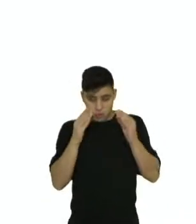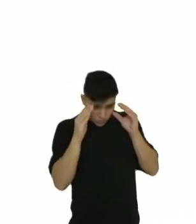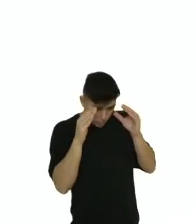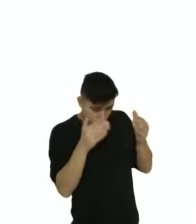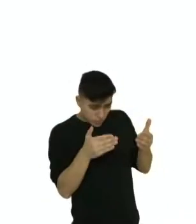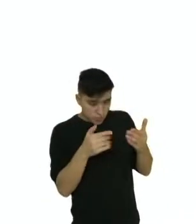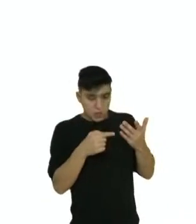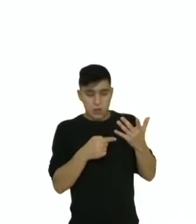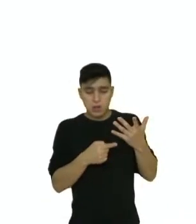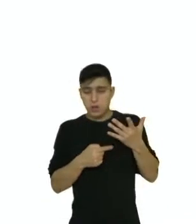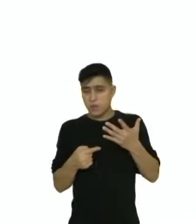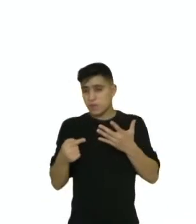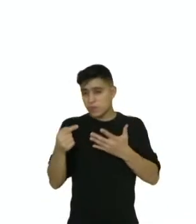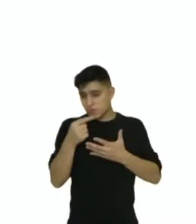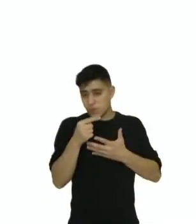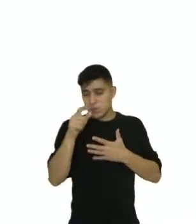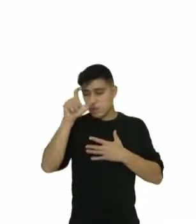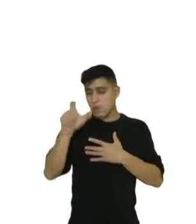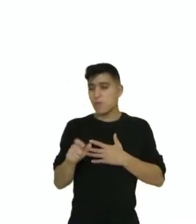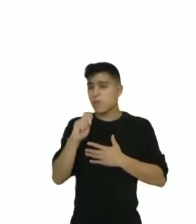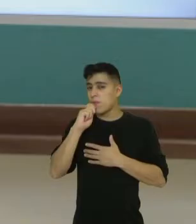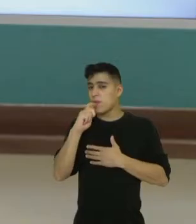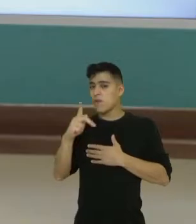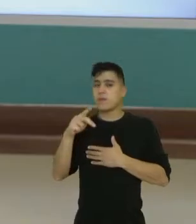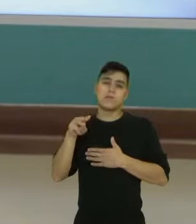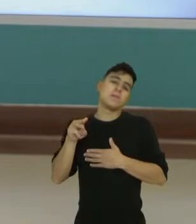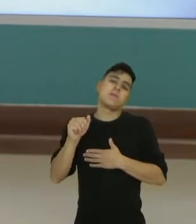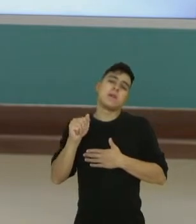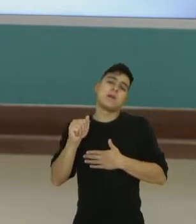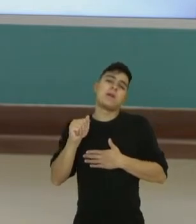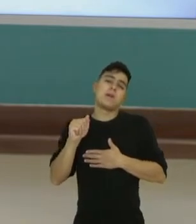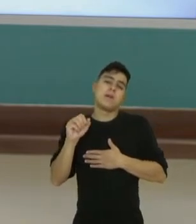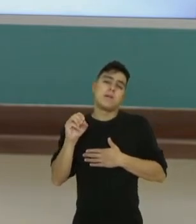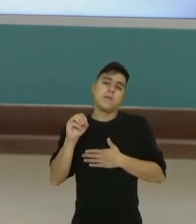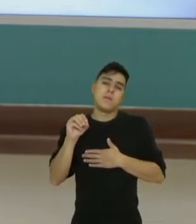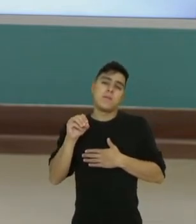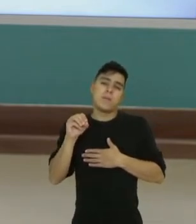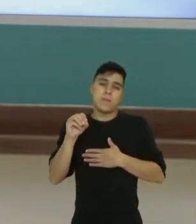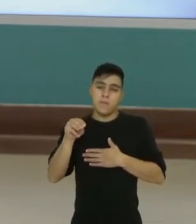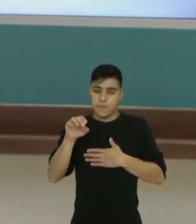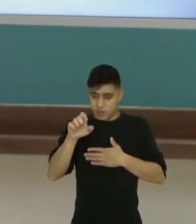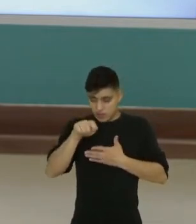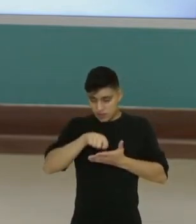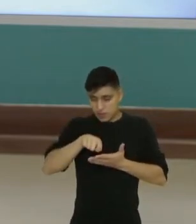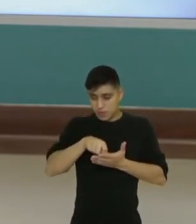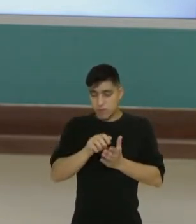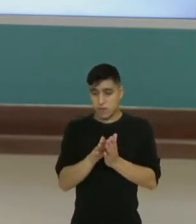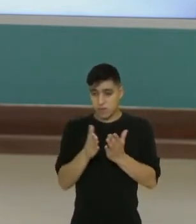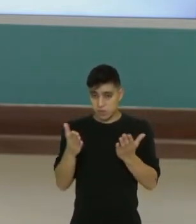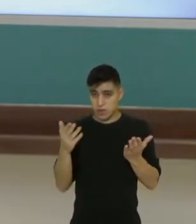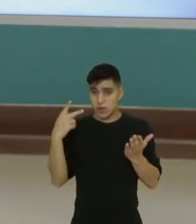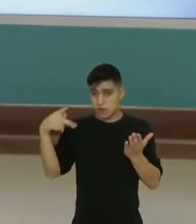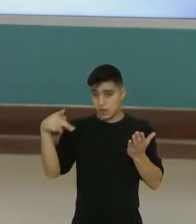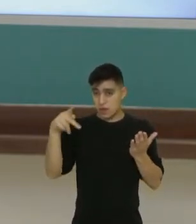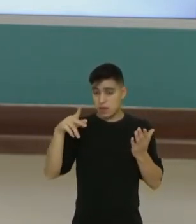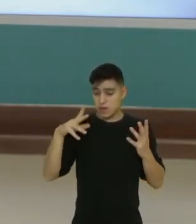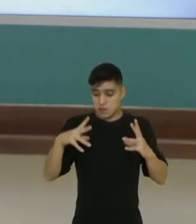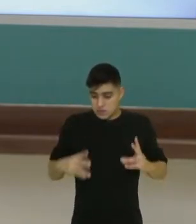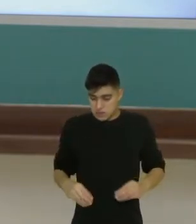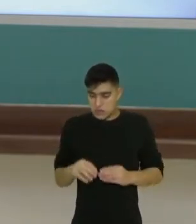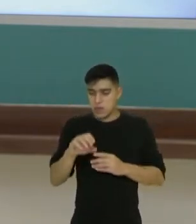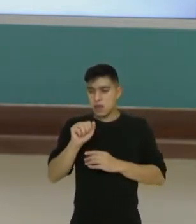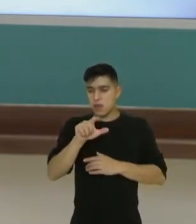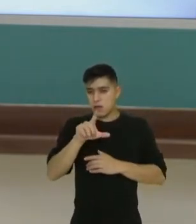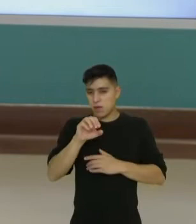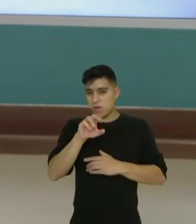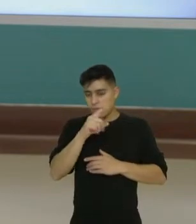aos elementos destacados pelo profeta Maomé, que escreveu tudo no Alcorão, o livro sagrado para os islâmicos, em